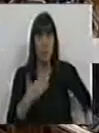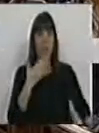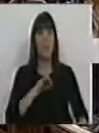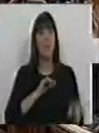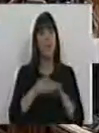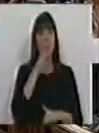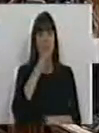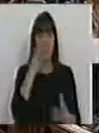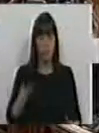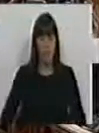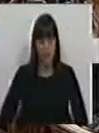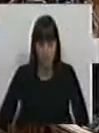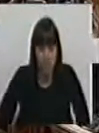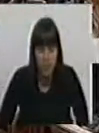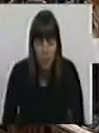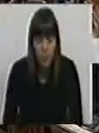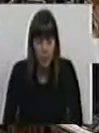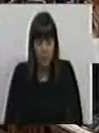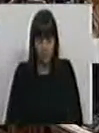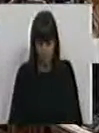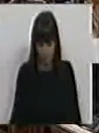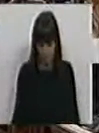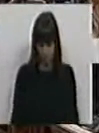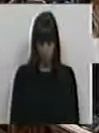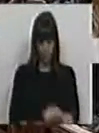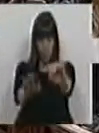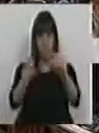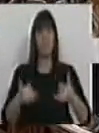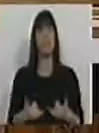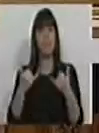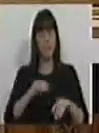Deputado. É vez, Sr. Deputado Helder.